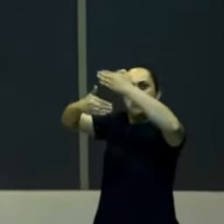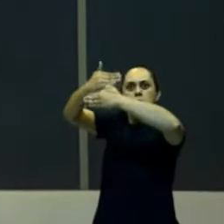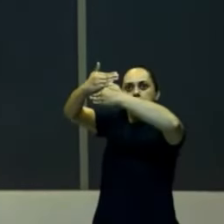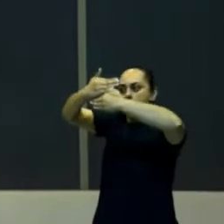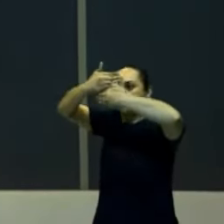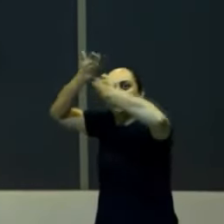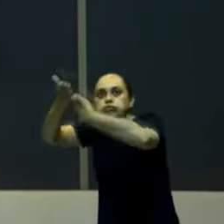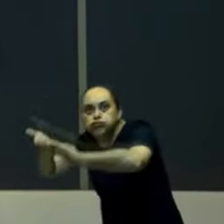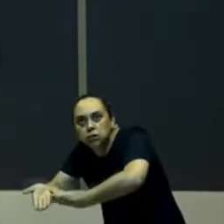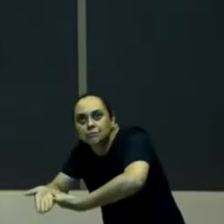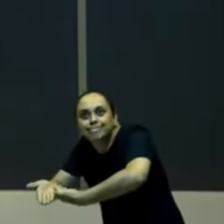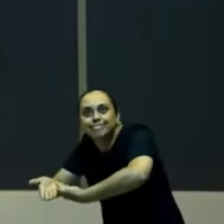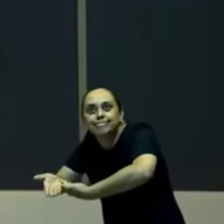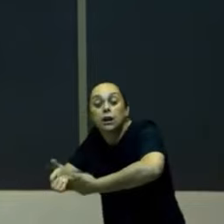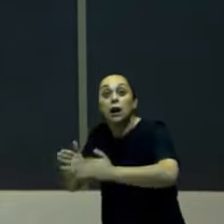trabalhando aqui,